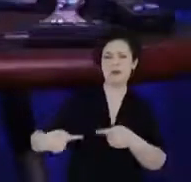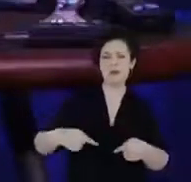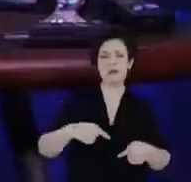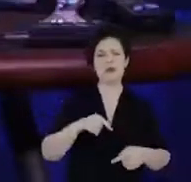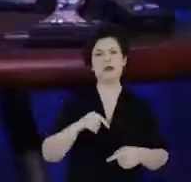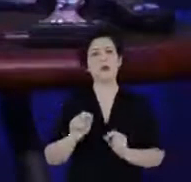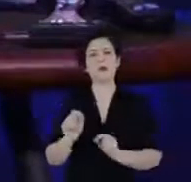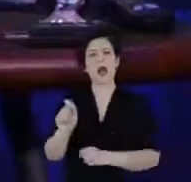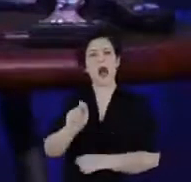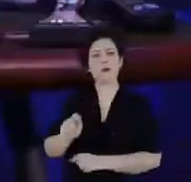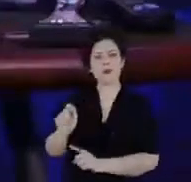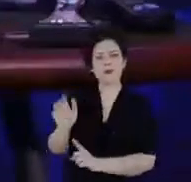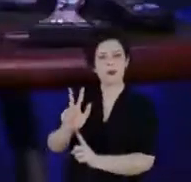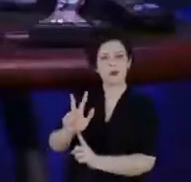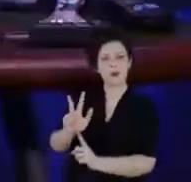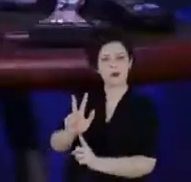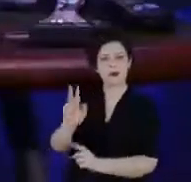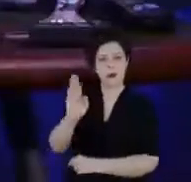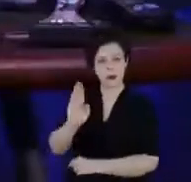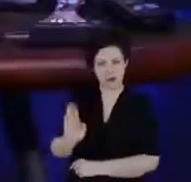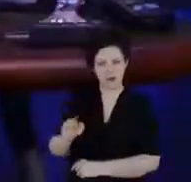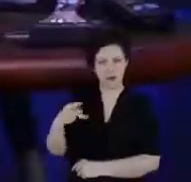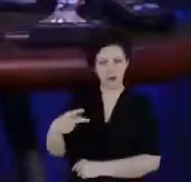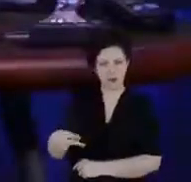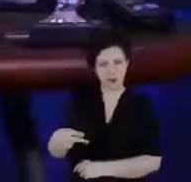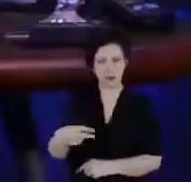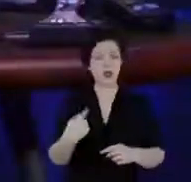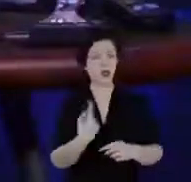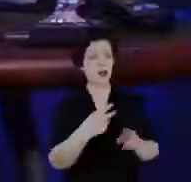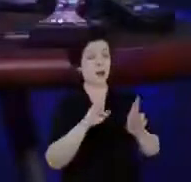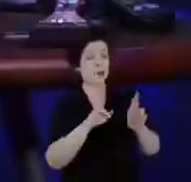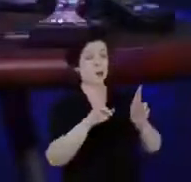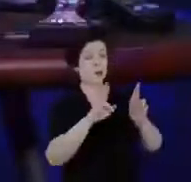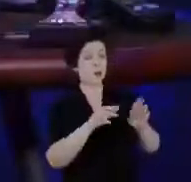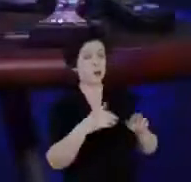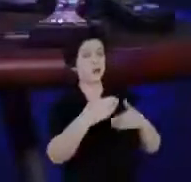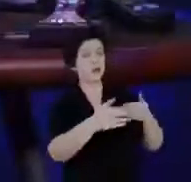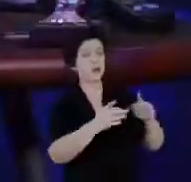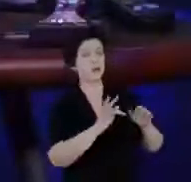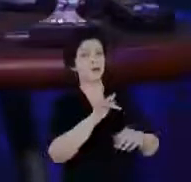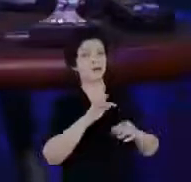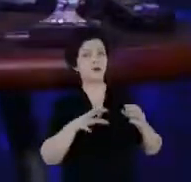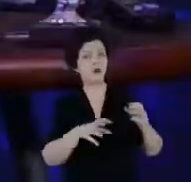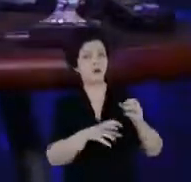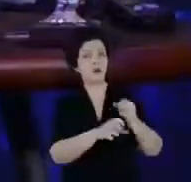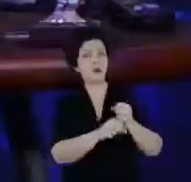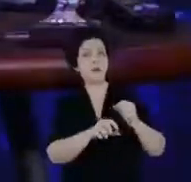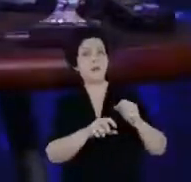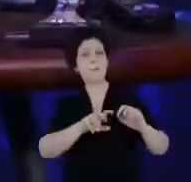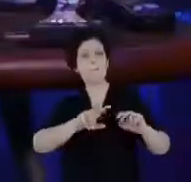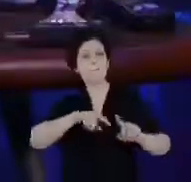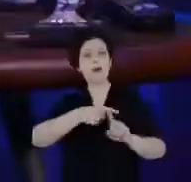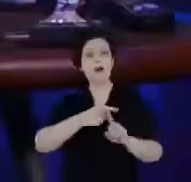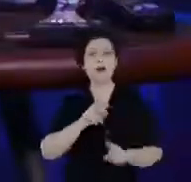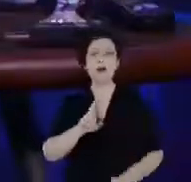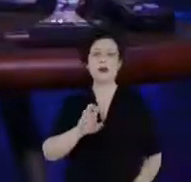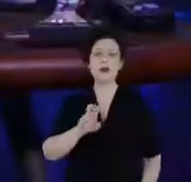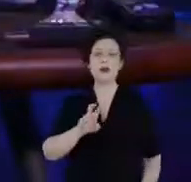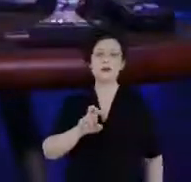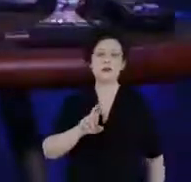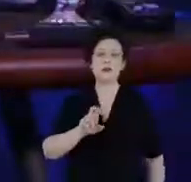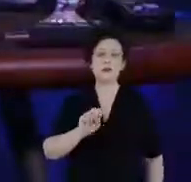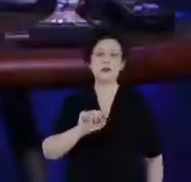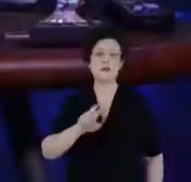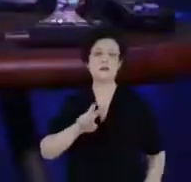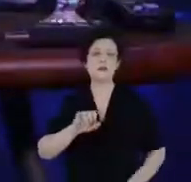isso. Então, a nossa perspectiva de armazenamento somada ao uso das reversíveis, pensando no hidrogênio lá